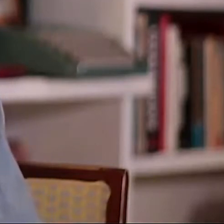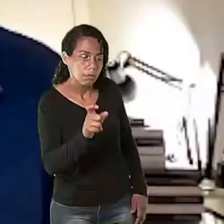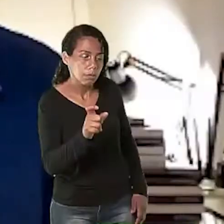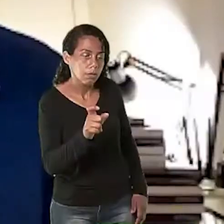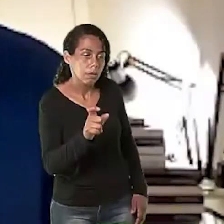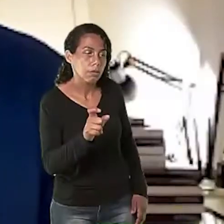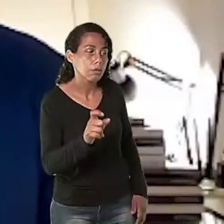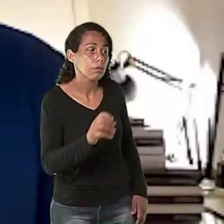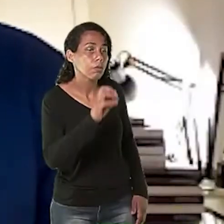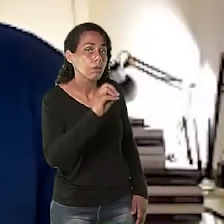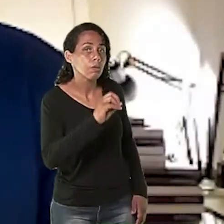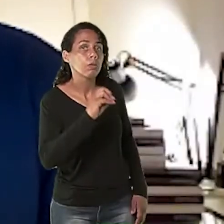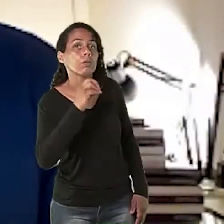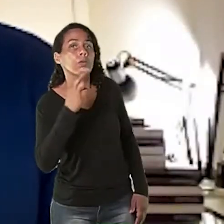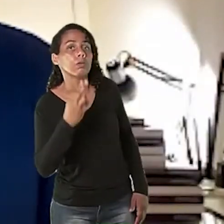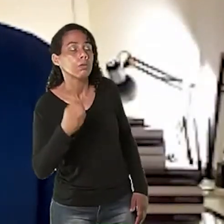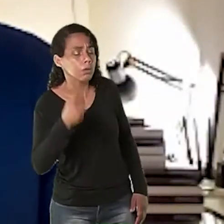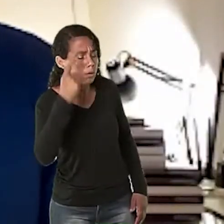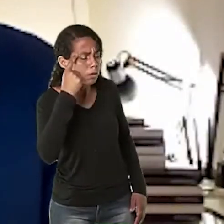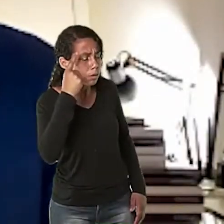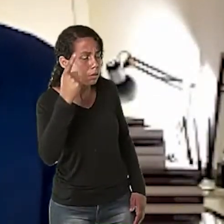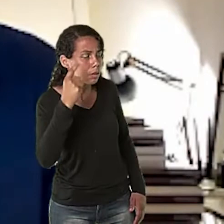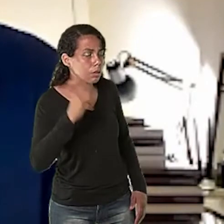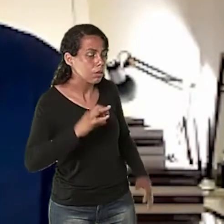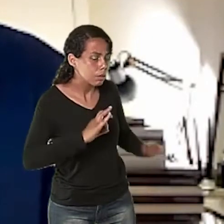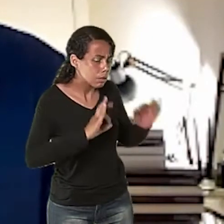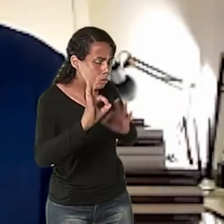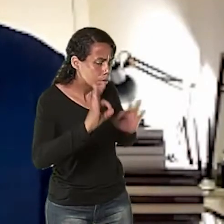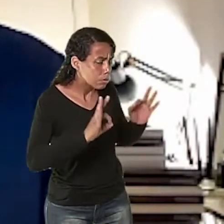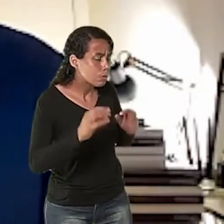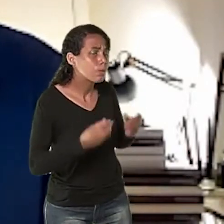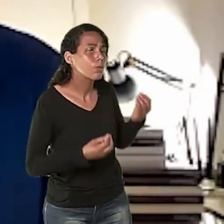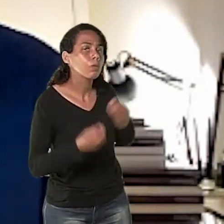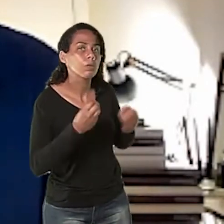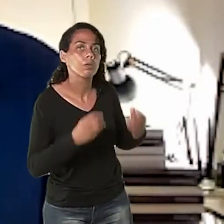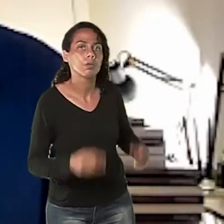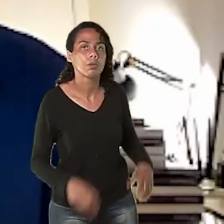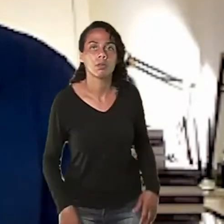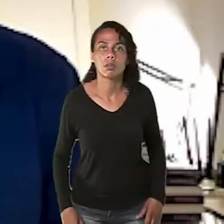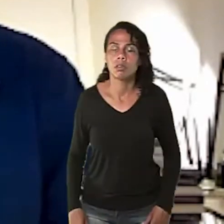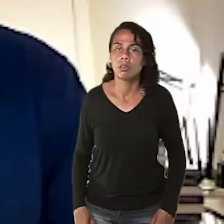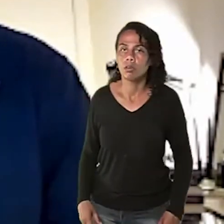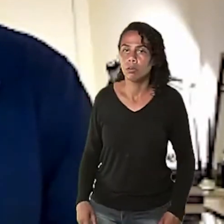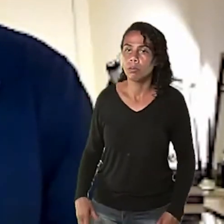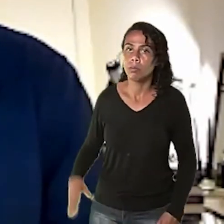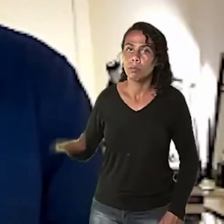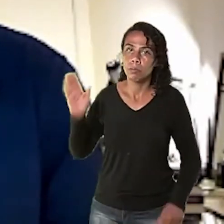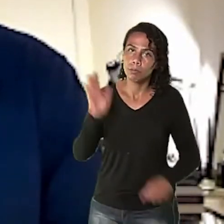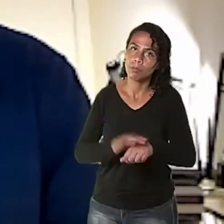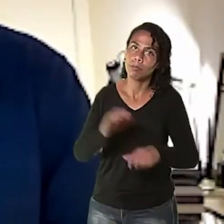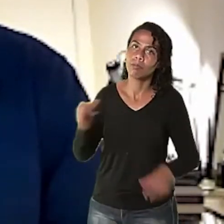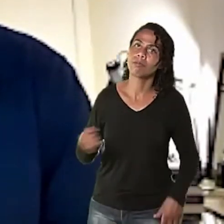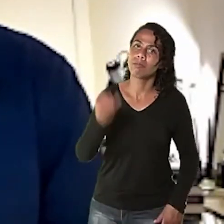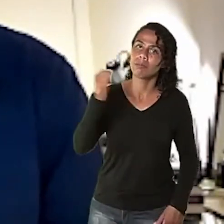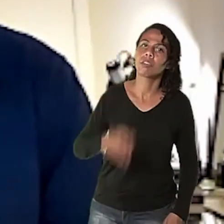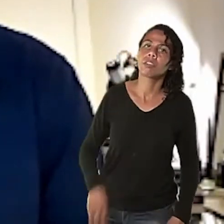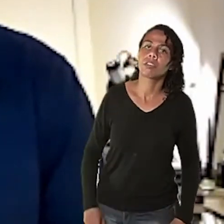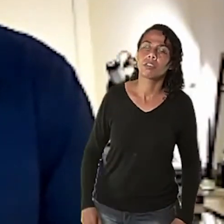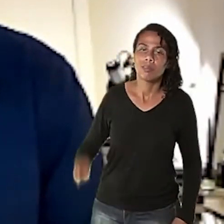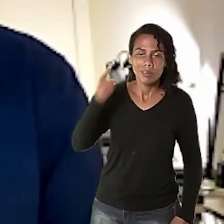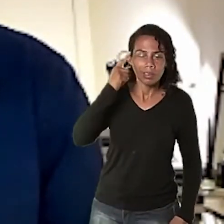crônica? A ideia vem sempre antes da palavra, né? Eu acho que todo o